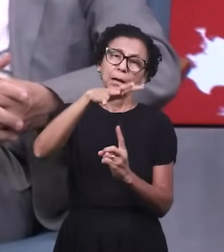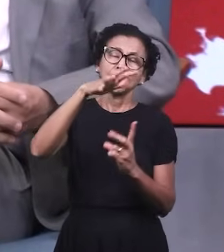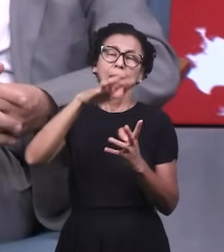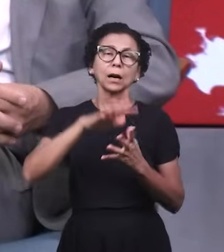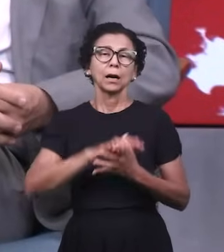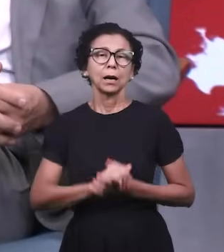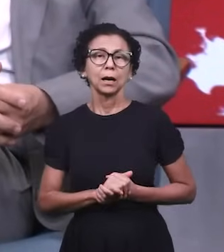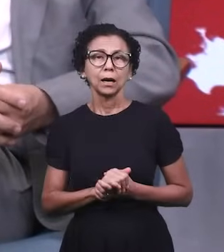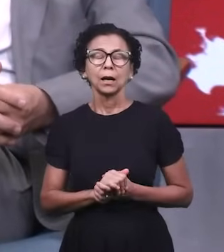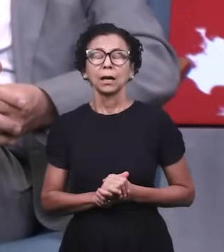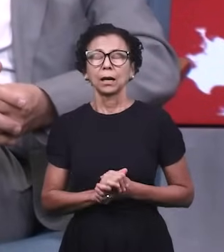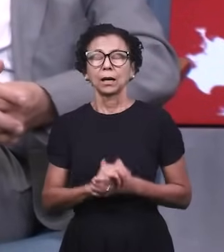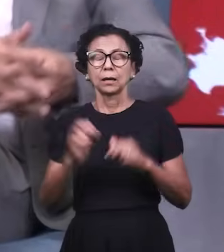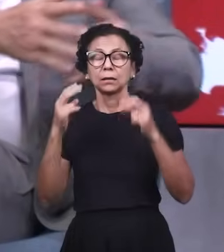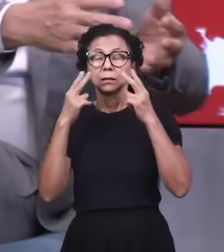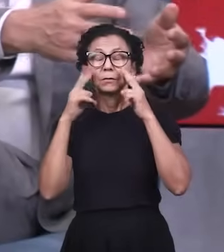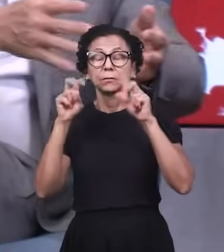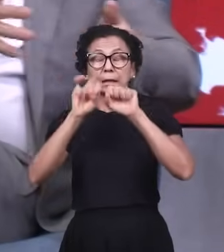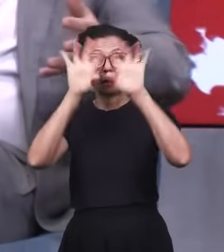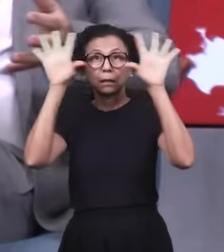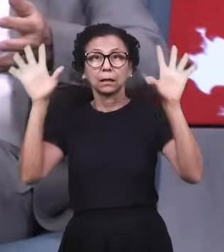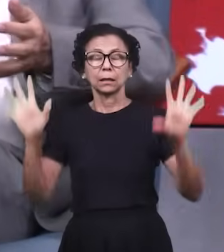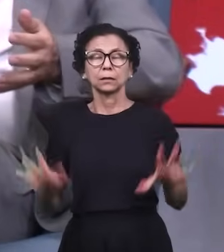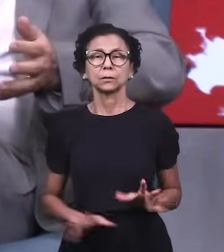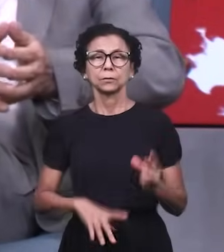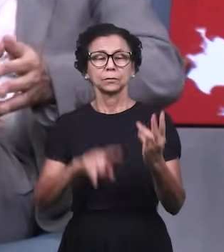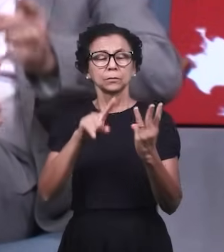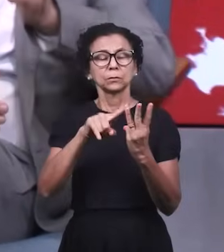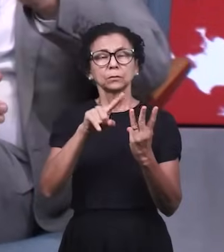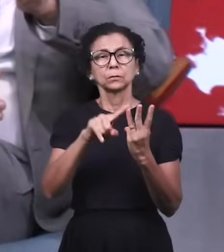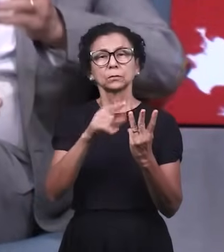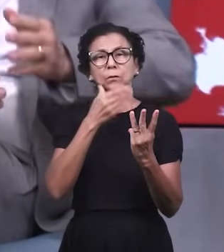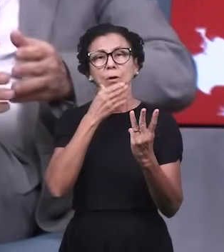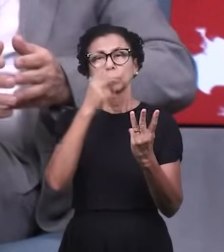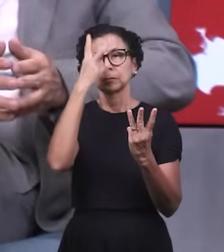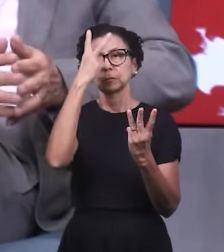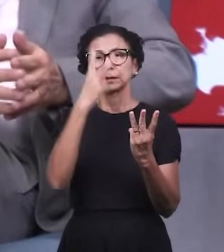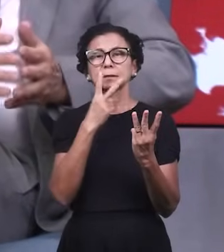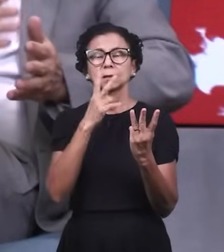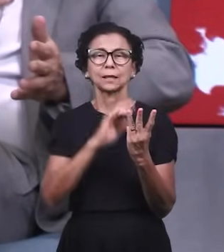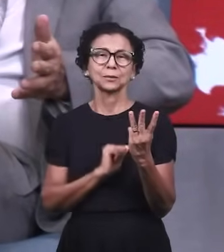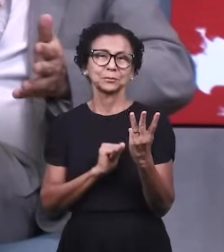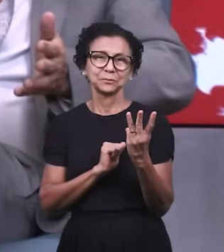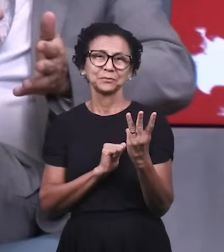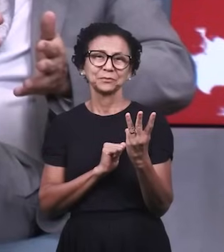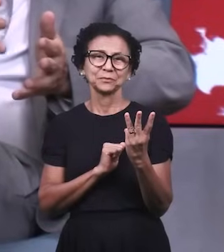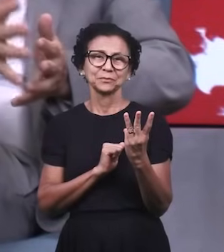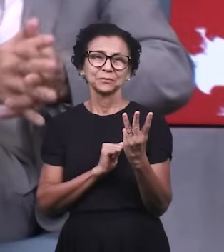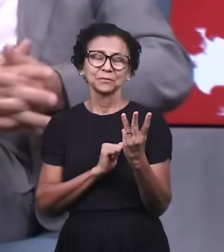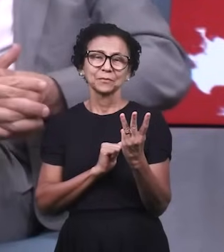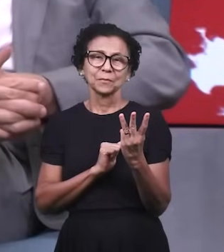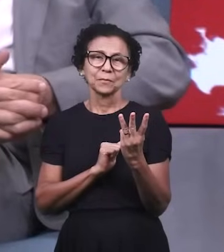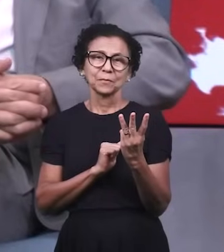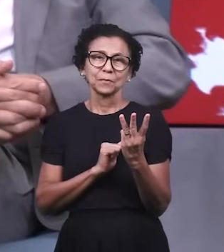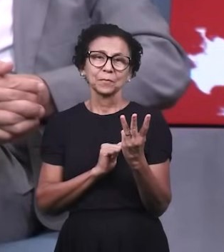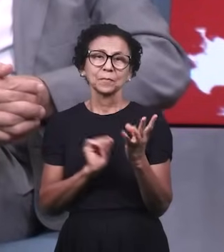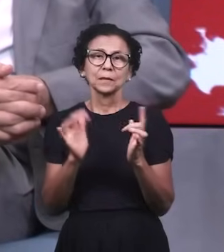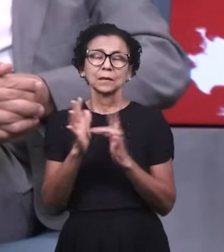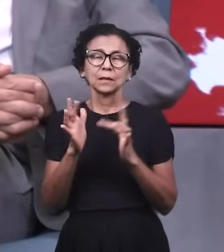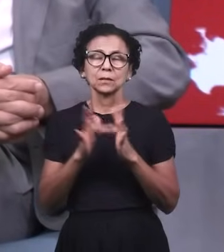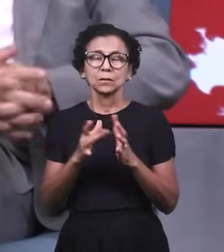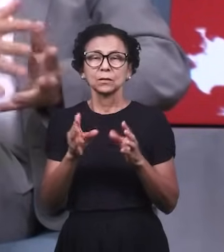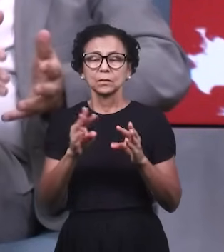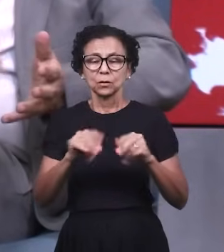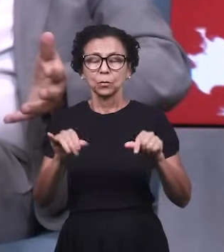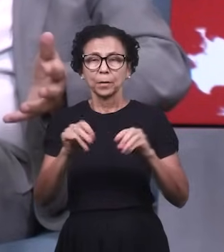lodo. Por que Jesus cura de maneira diferente? Ali Jesus está profetizando sobre salvação. Já falamos sobre